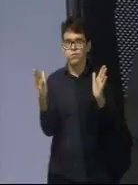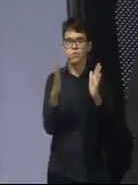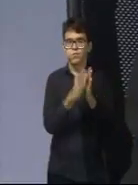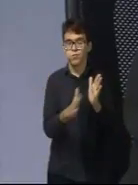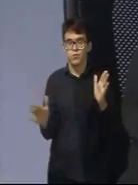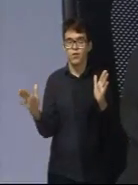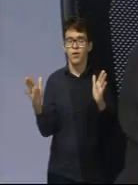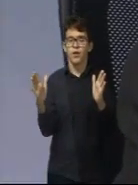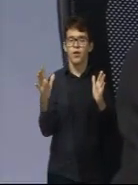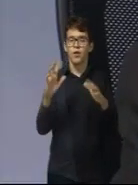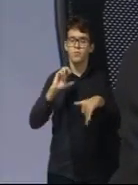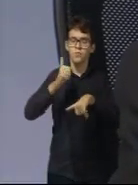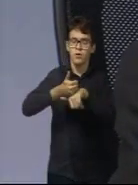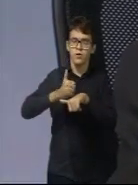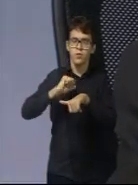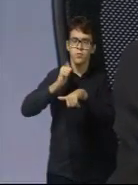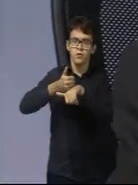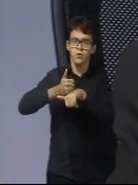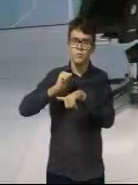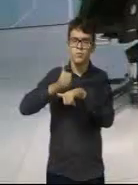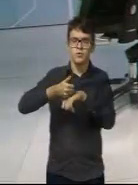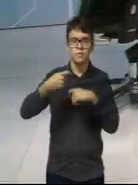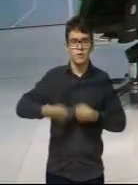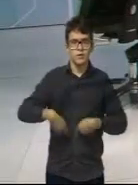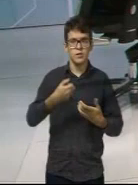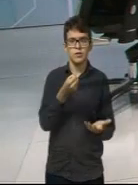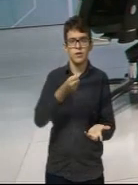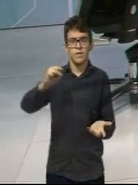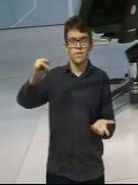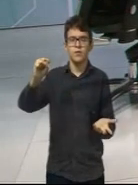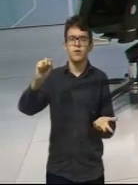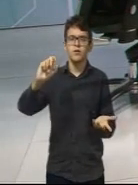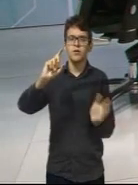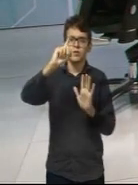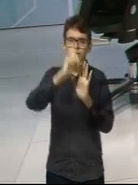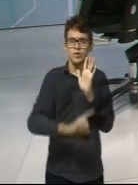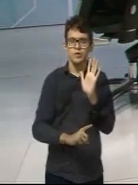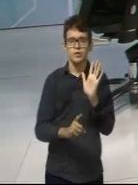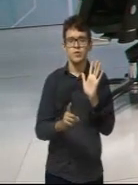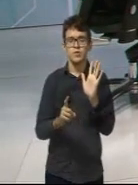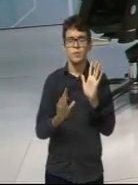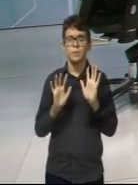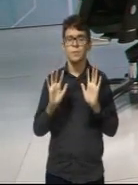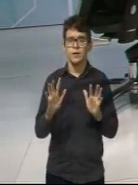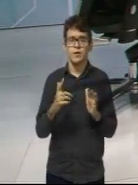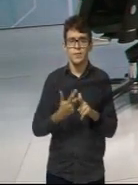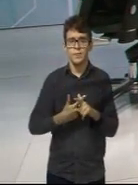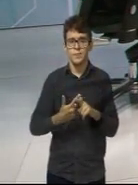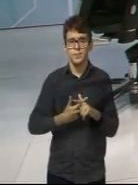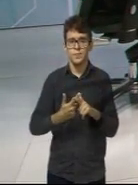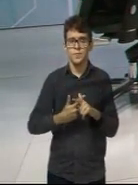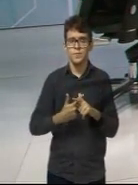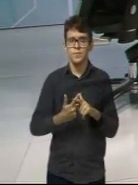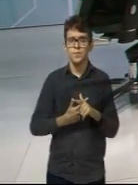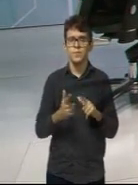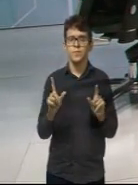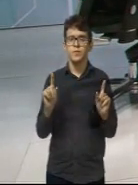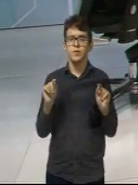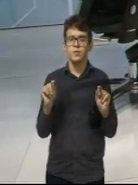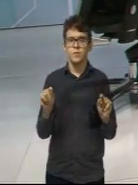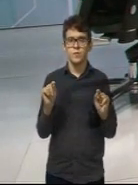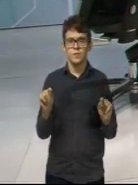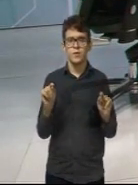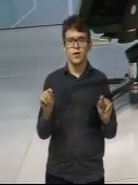essas aspirações, defender esses direitos e esses interesses. Então a gente tem um problema, isso está sendo discutido com